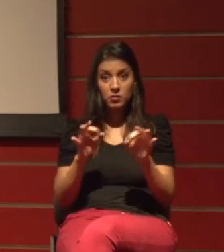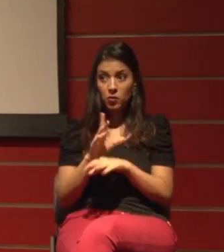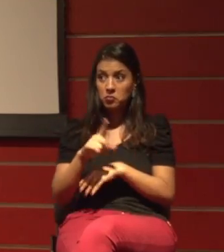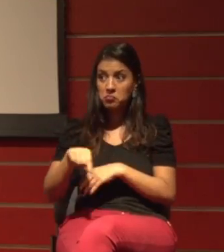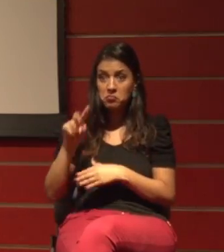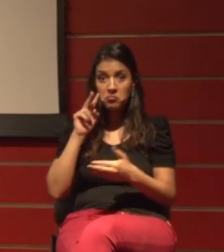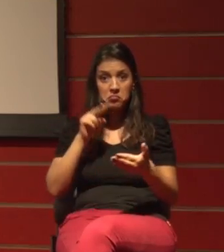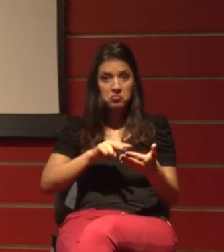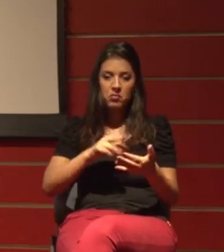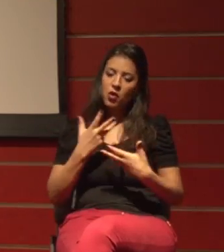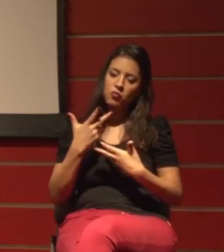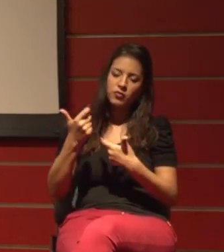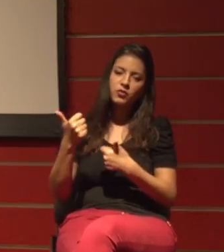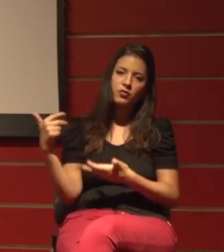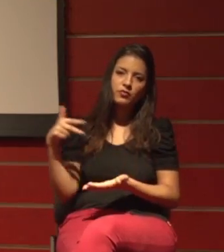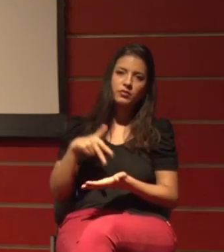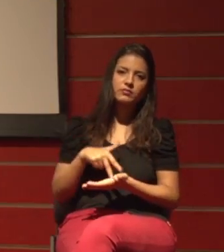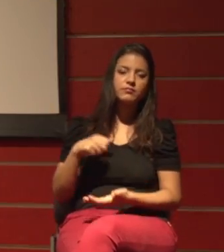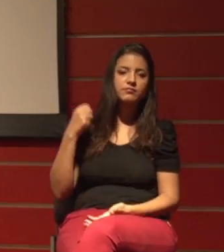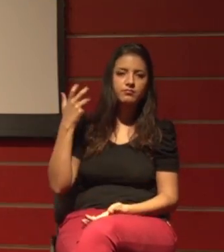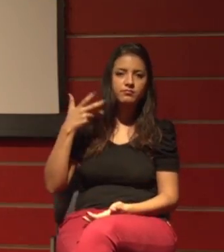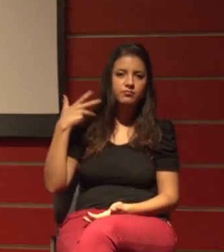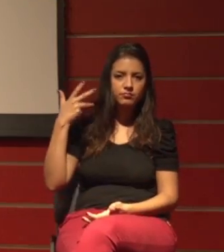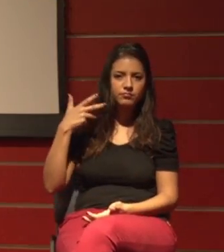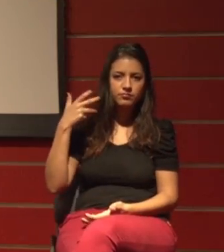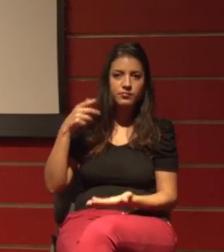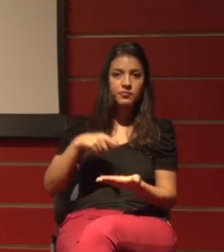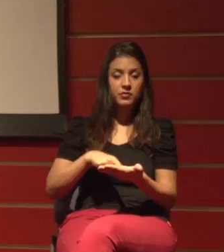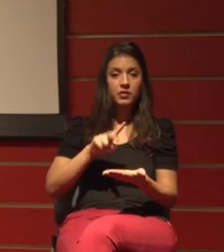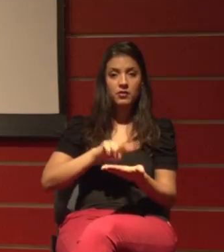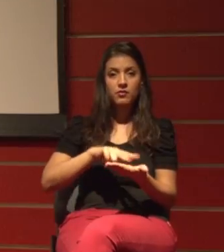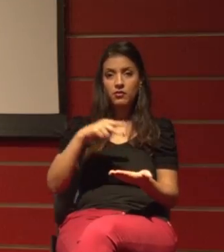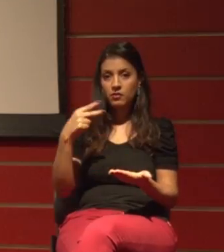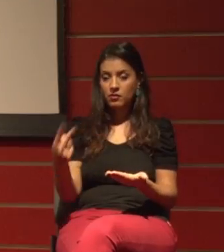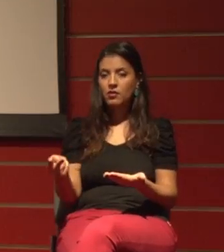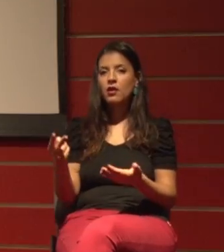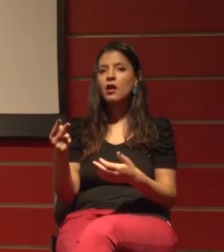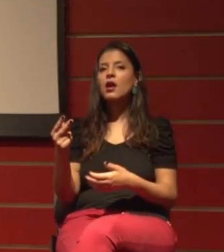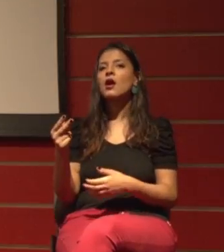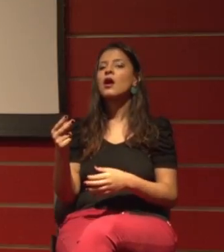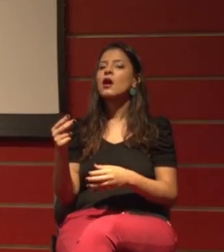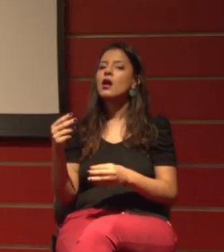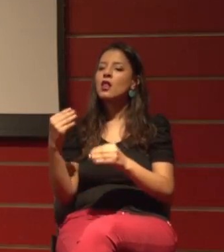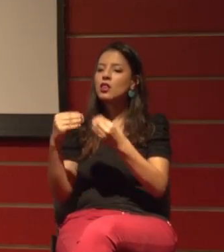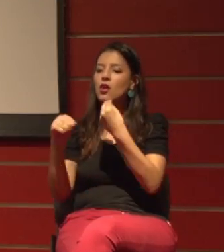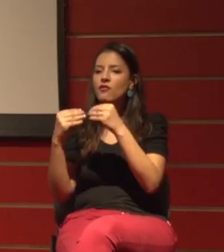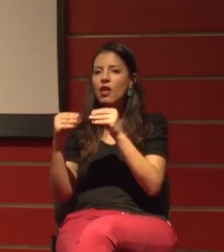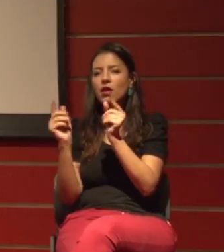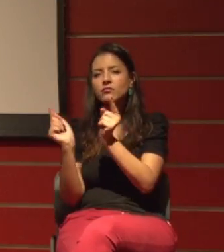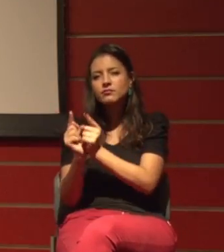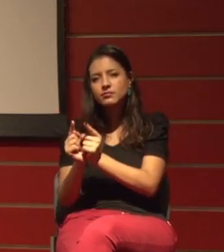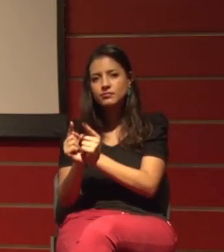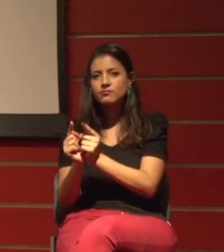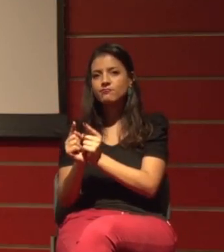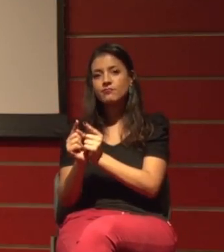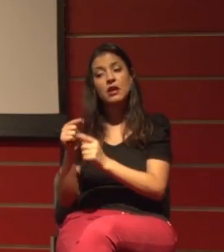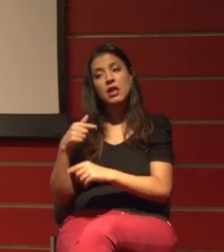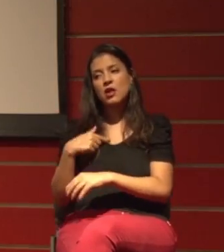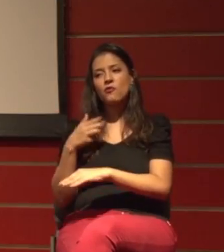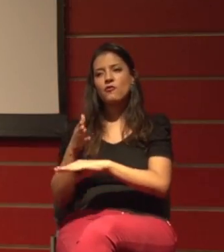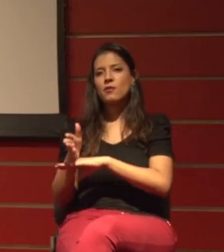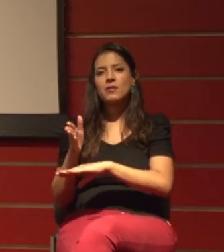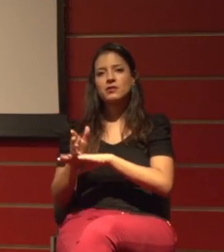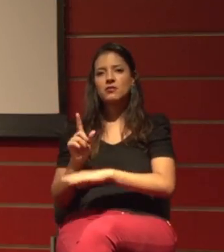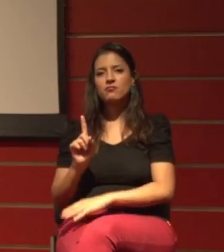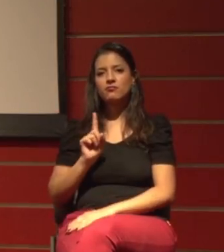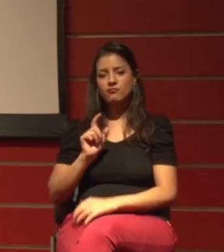adaptado ele vai ser adaptado para uma mini novela eh um processo do qual eu não vou participar eu